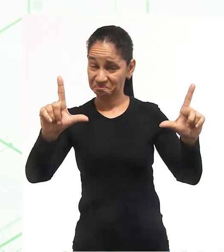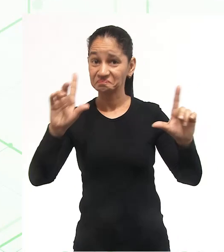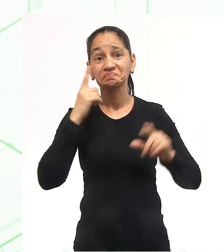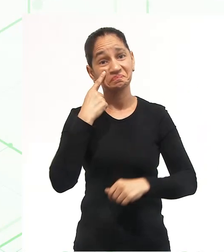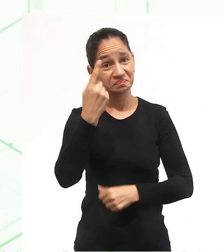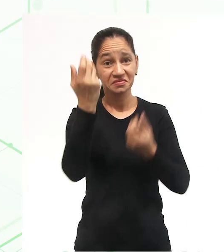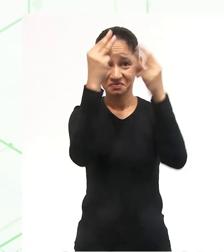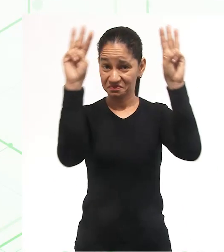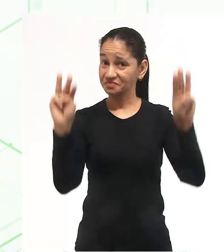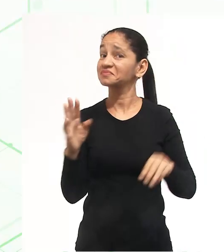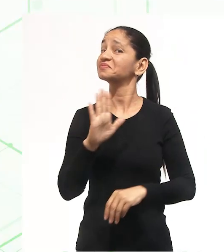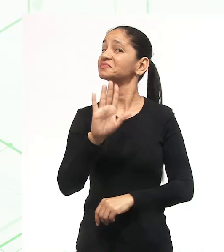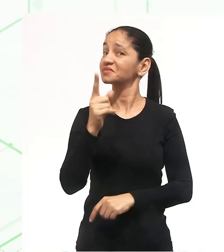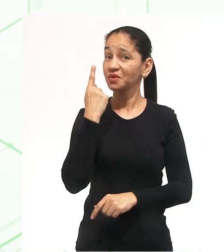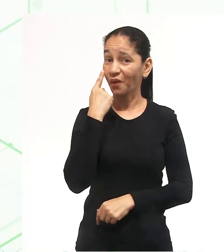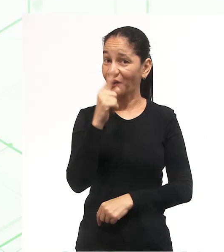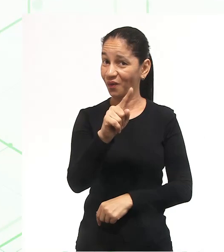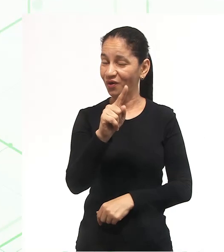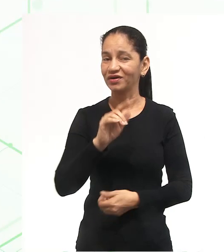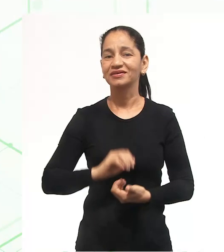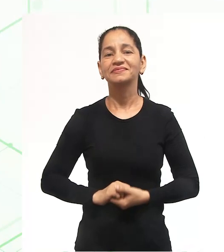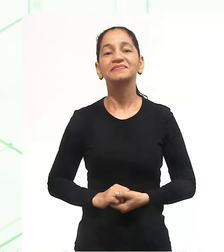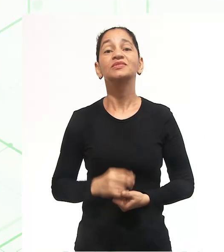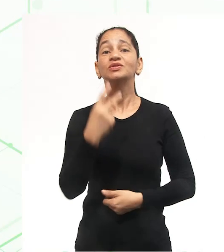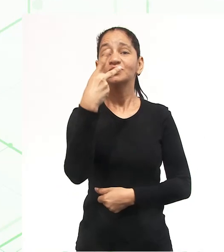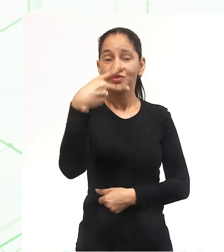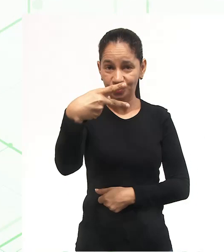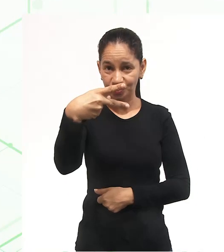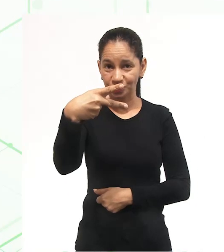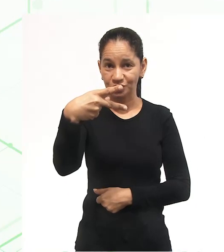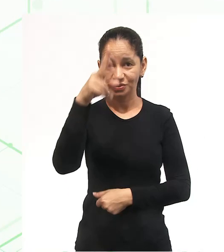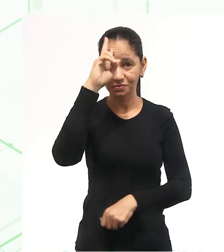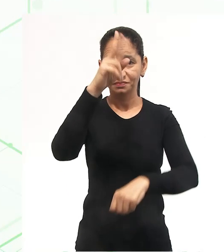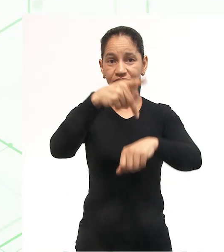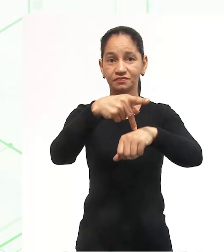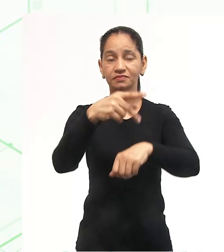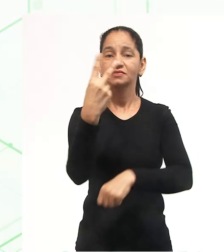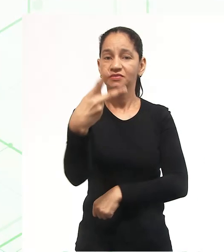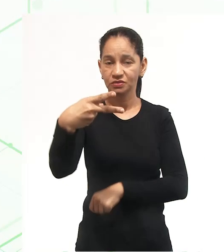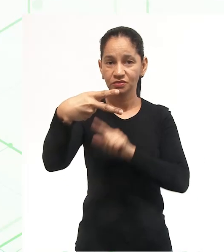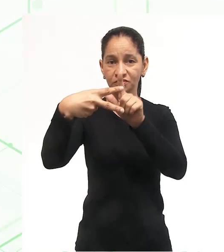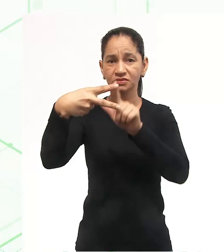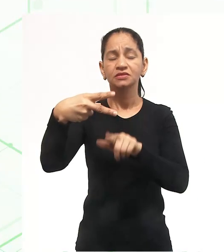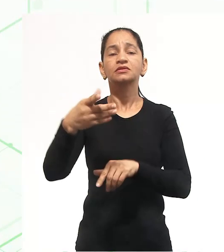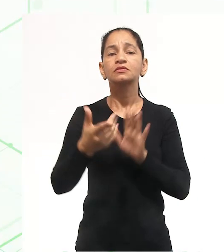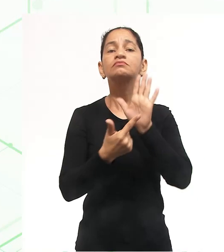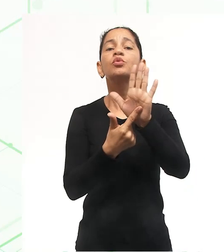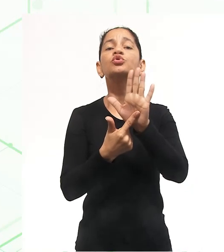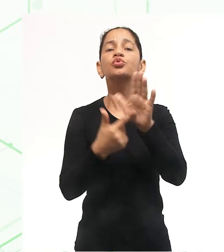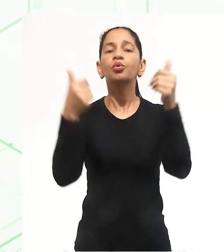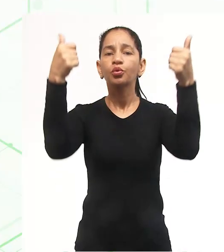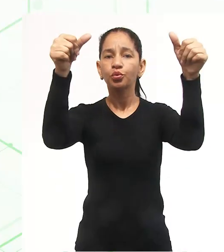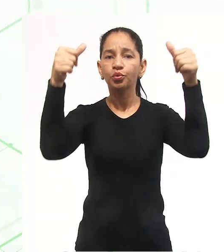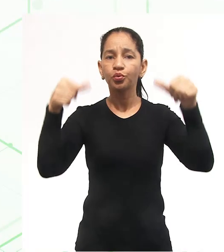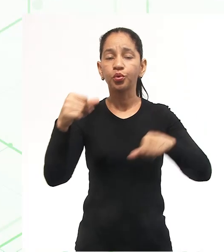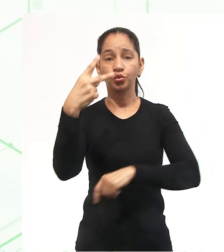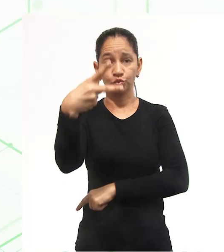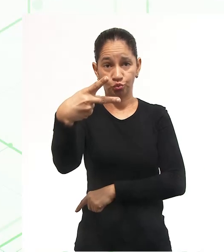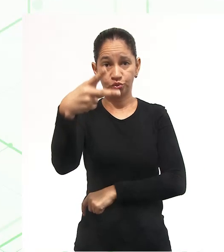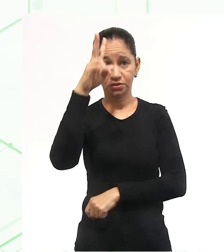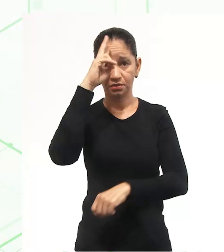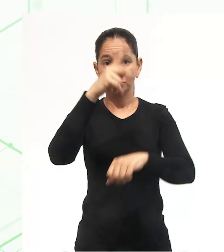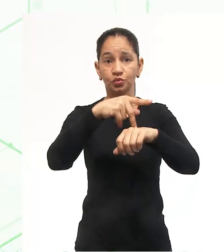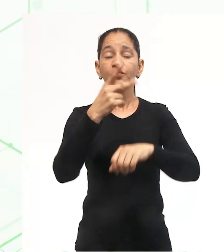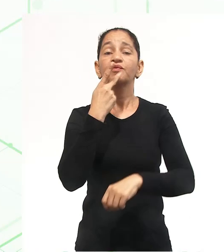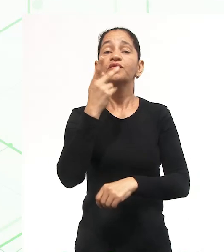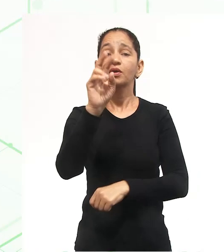do post. Bom, aí vocês podem acompanhar 2 autores que a gente fez questão de trazer para a postagem, né? Que